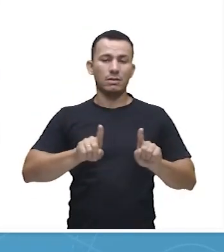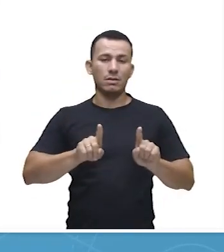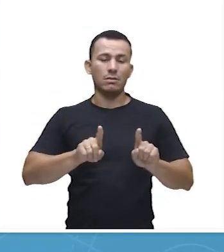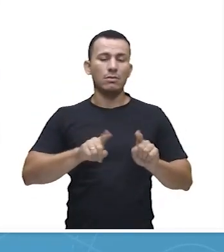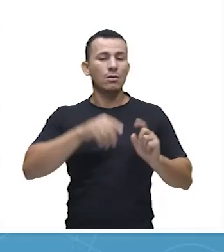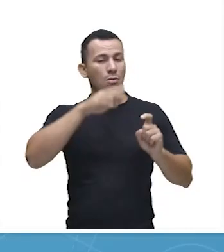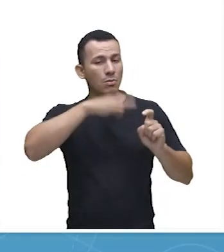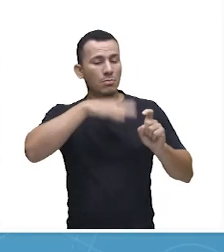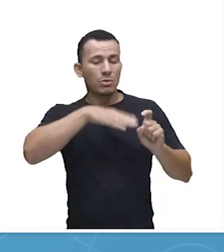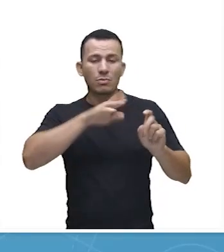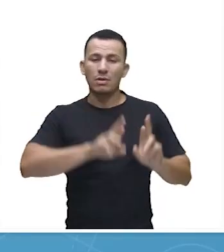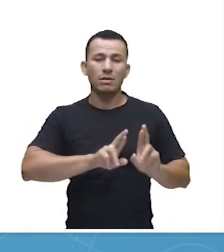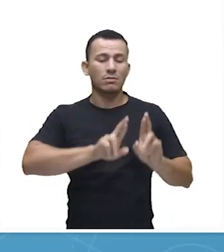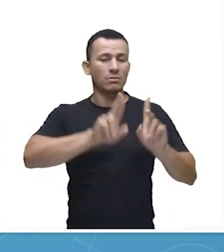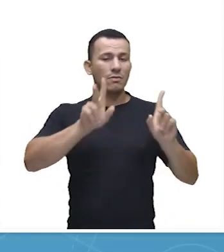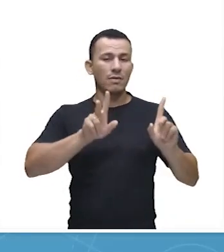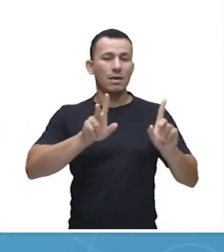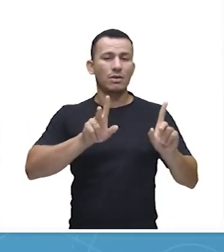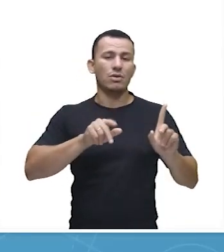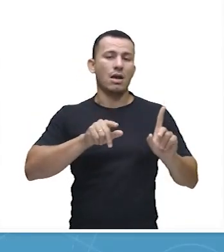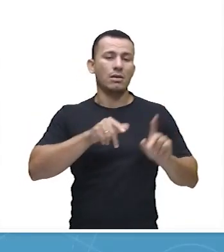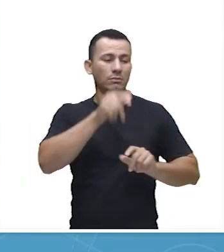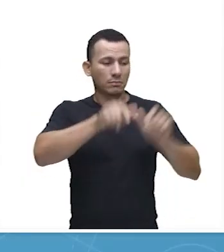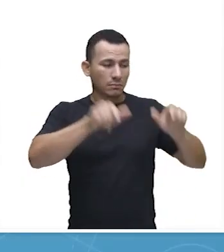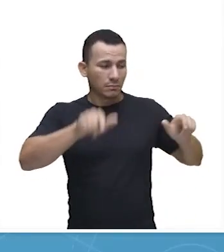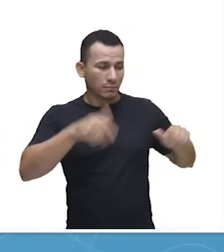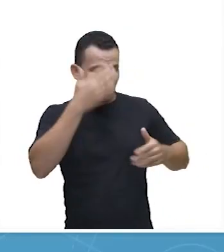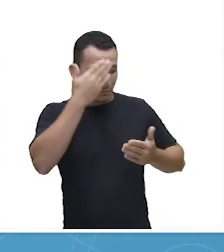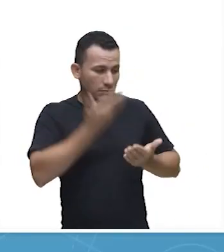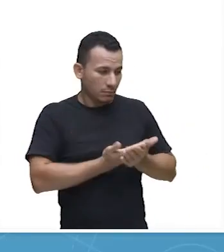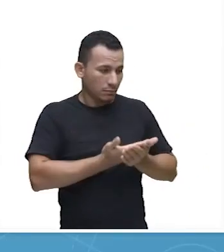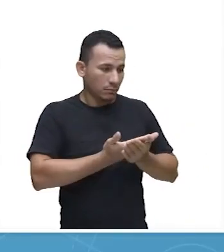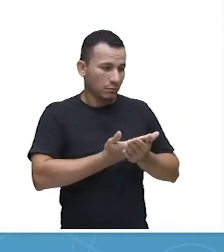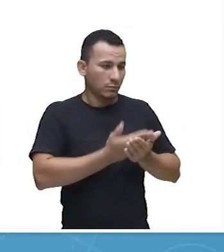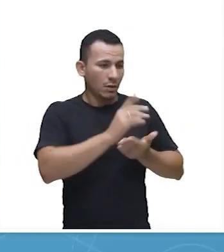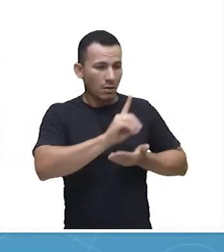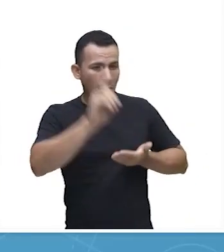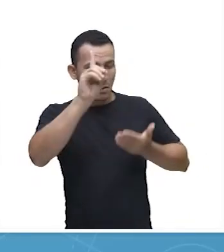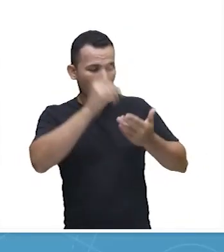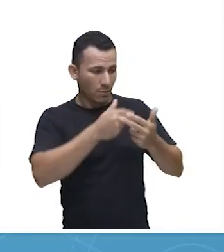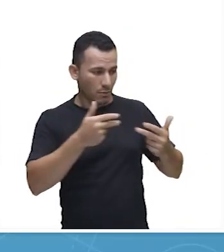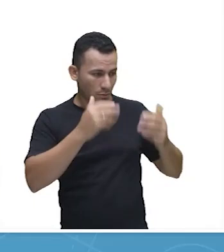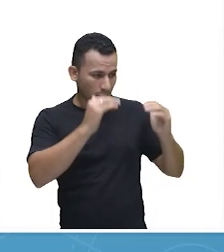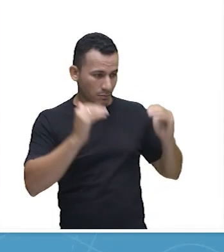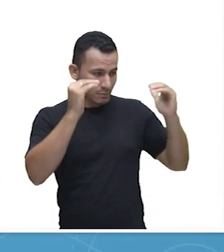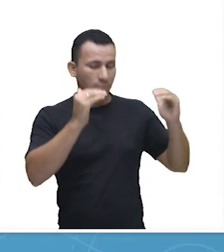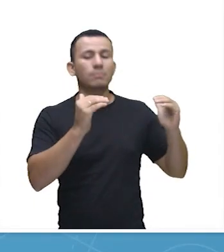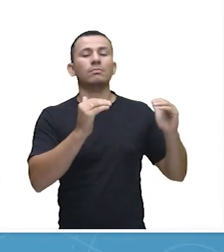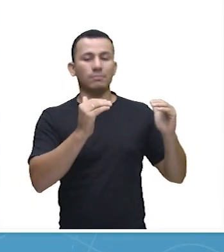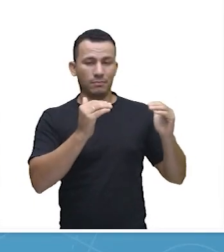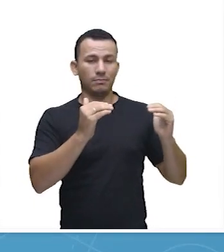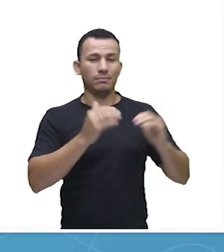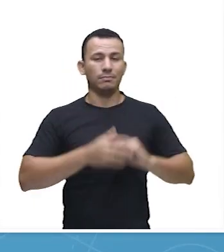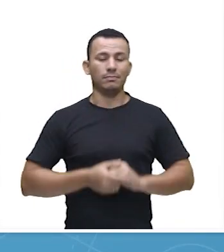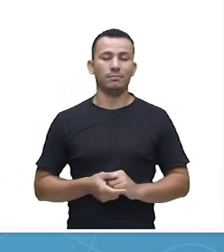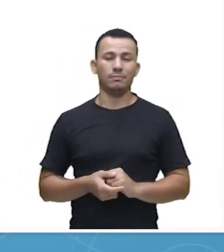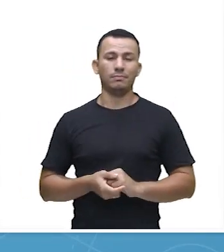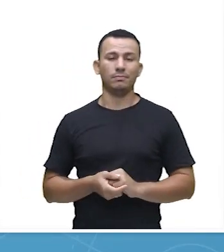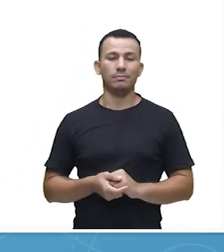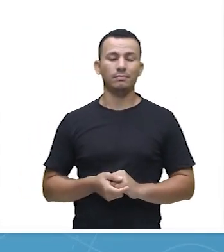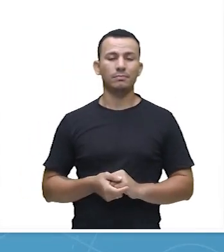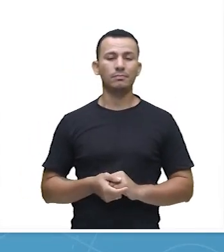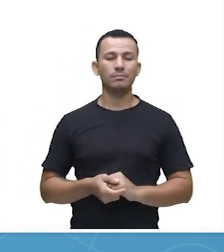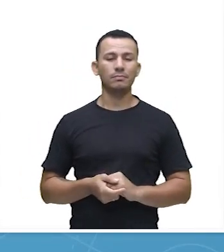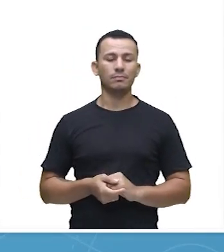uma verdade na crença de algo maior e divino, superior, beleza? Então, olhem aí o texto.